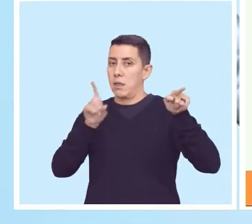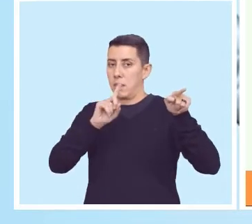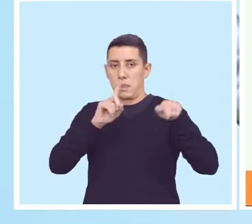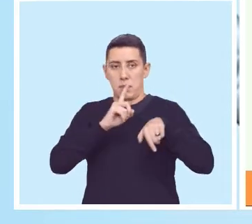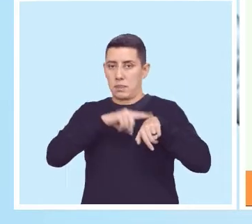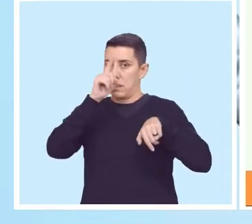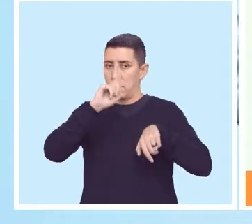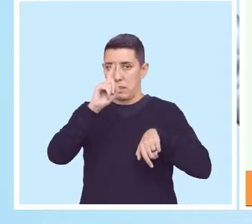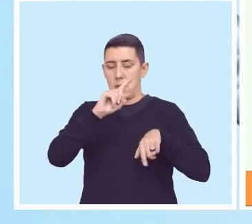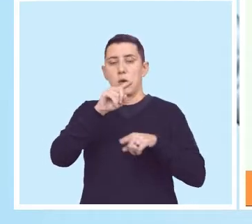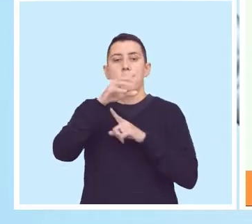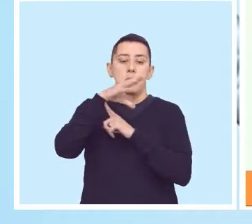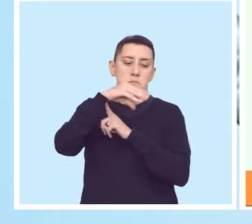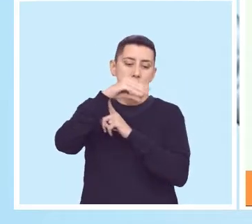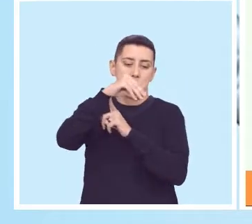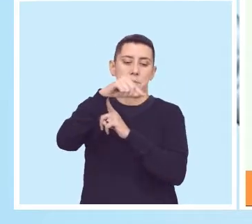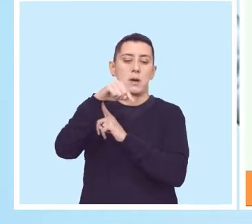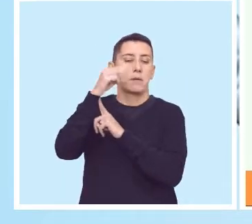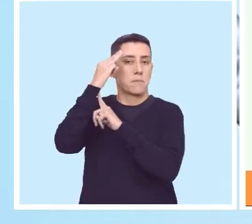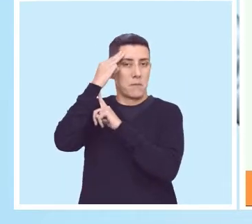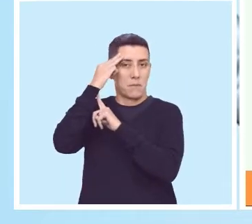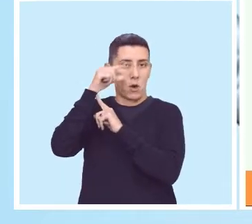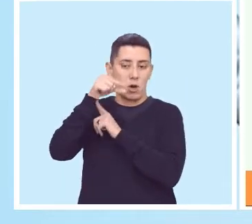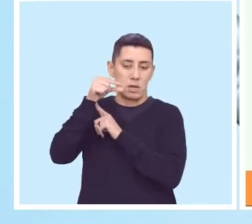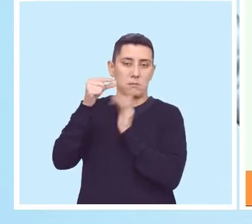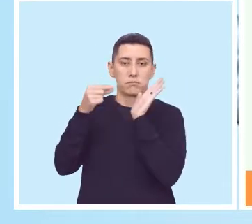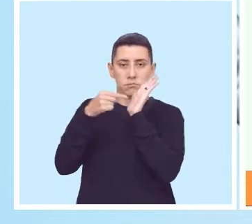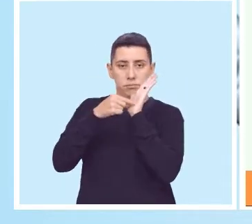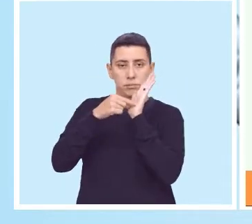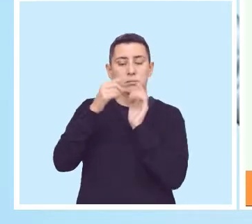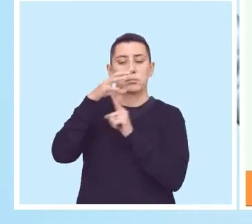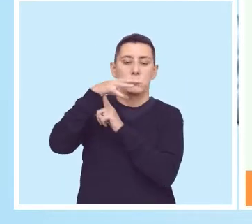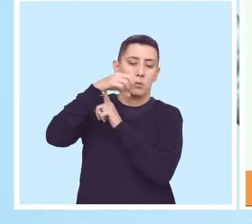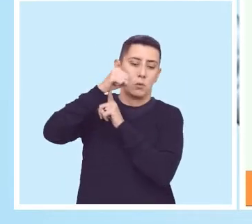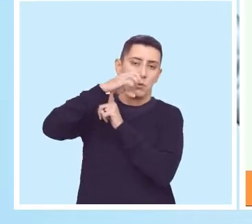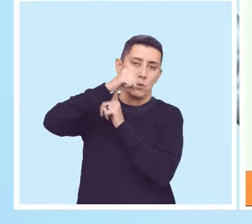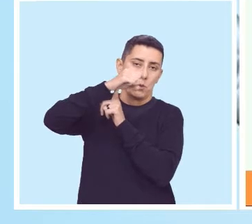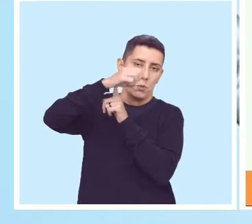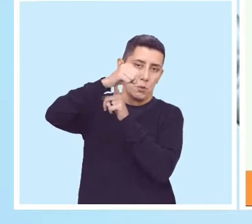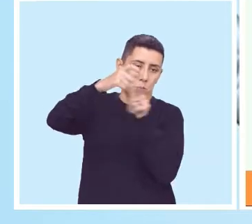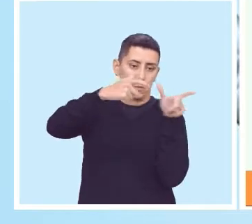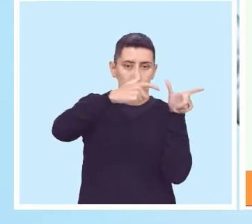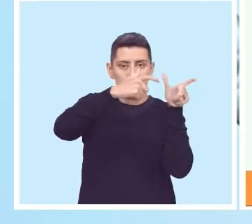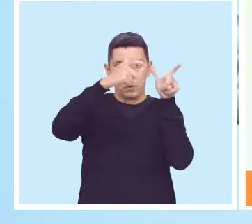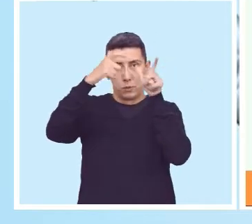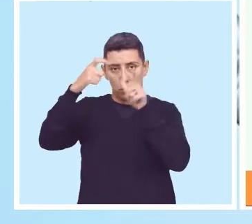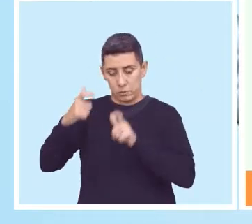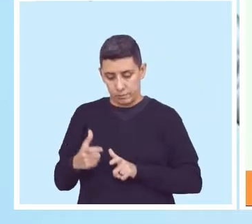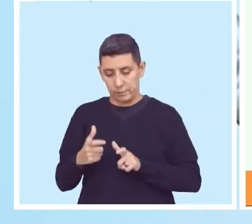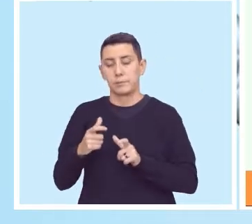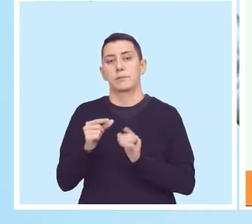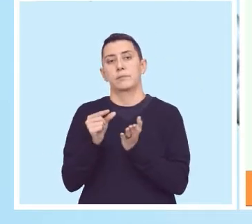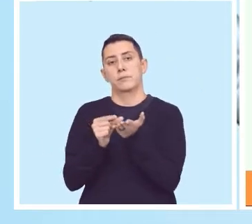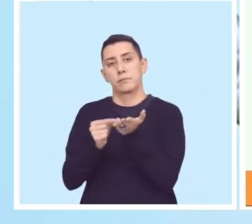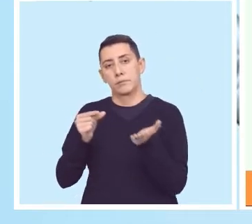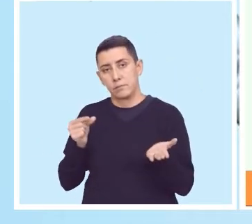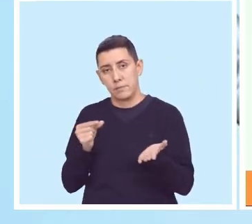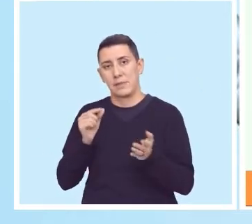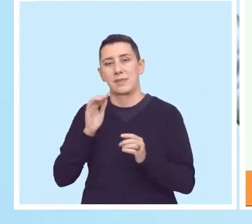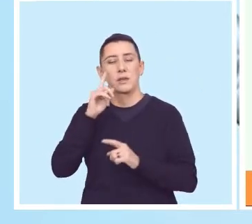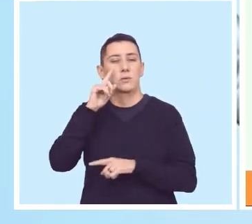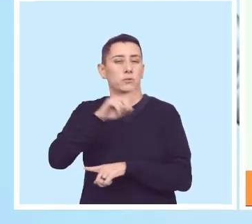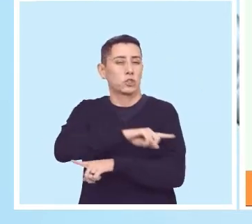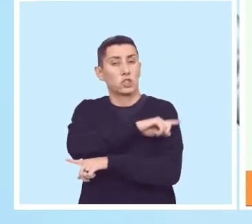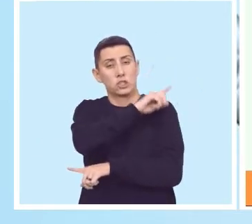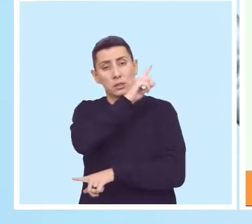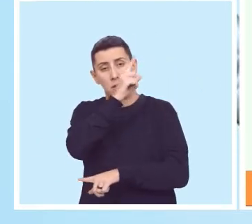real. Nós guardávamos aqui num cartão dentro do drone, e aí, finalizada a missão naquele dia,